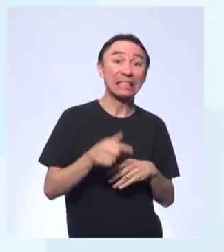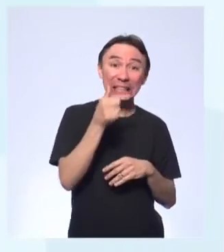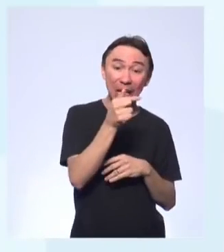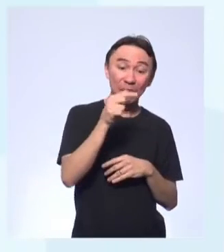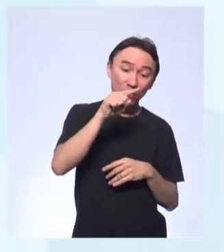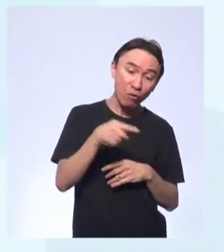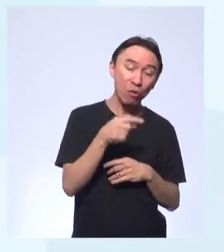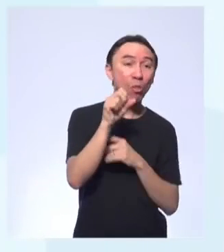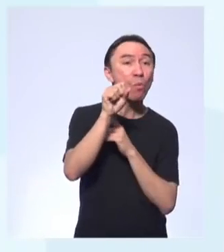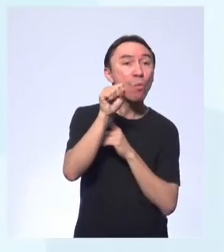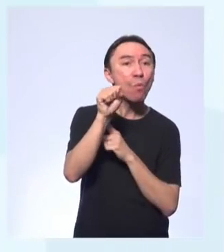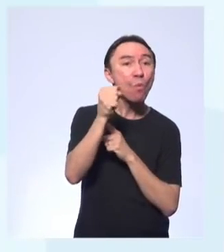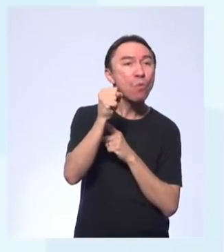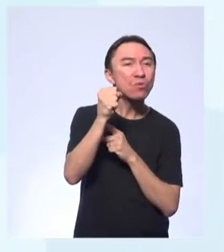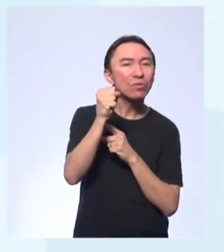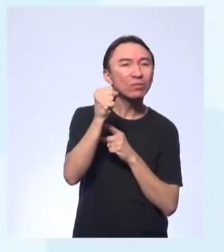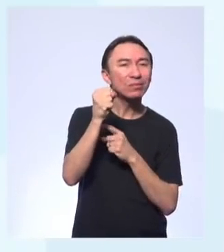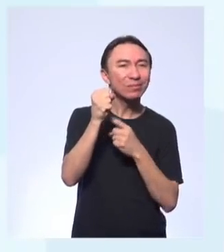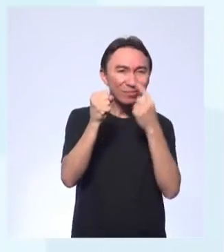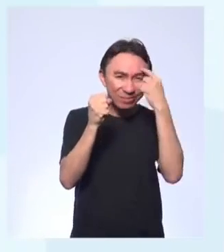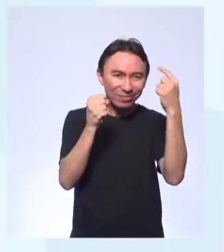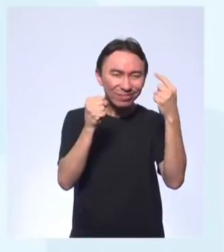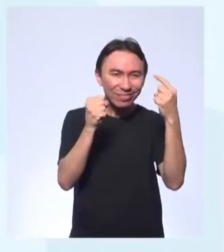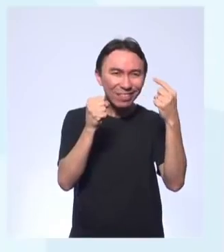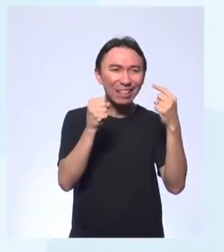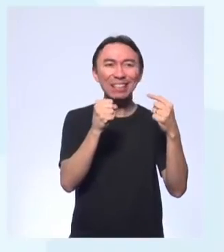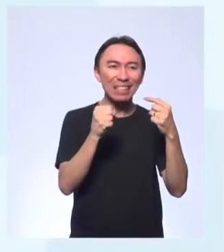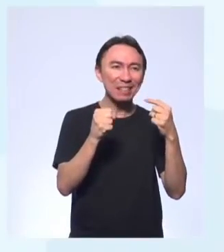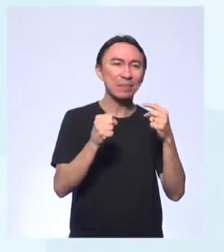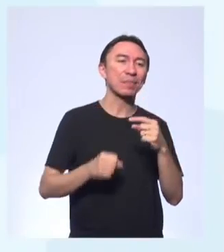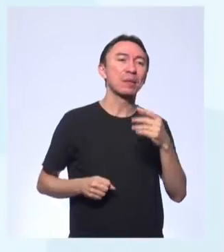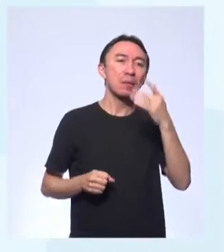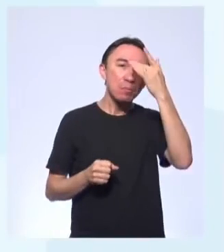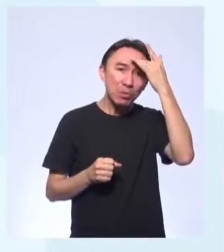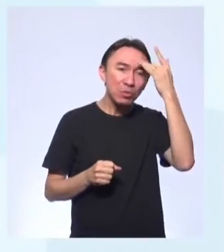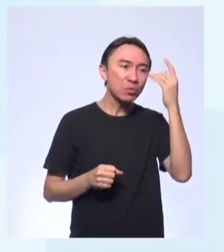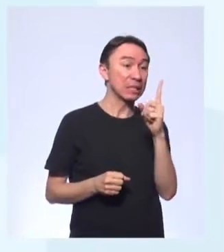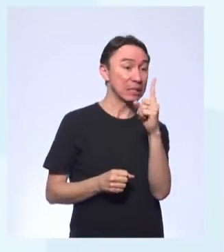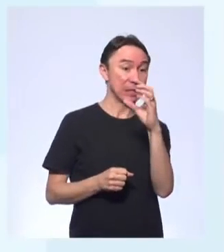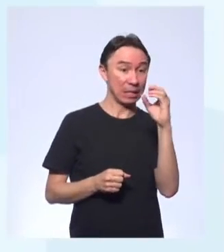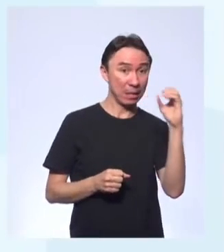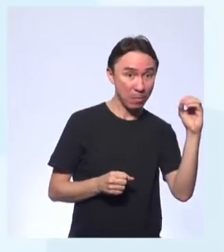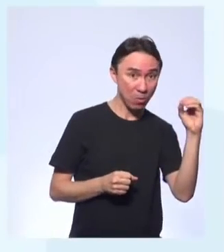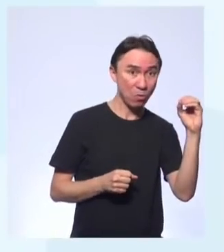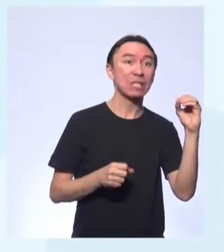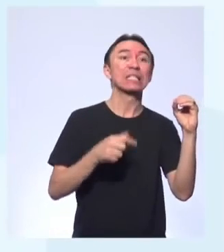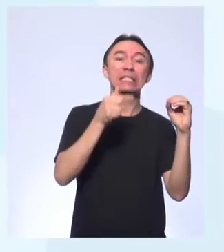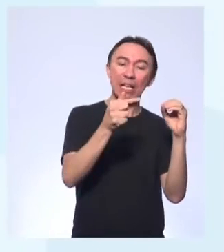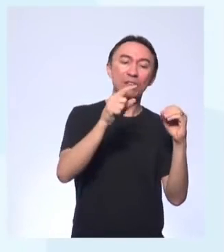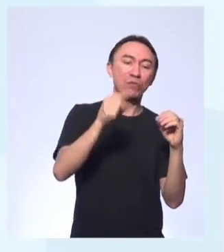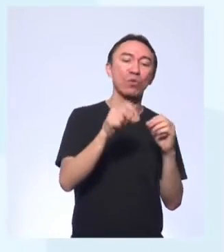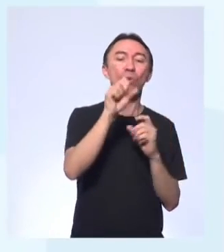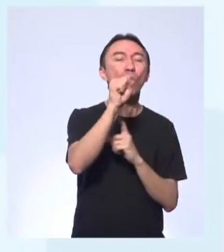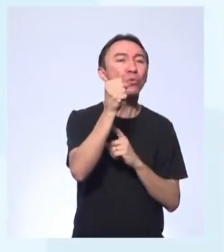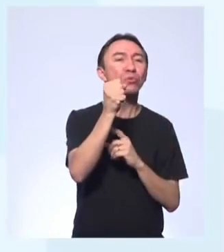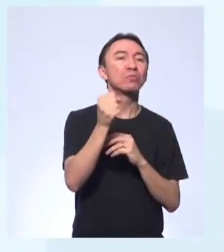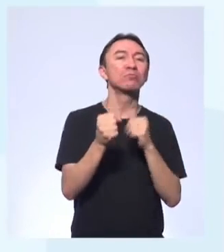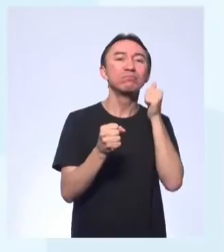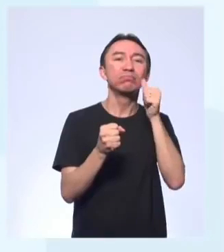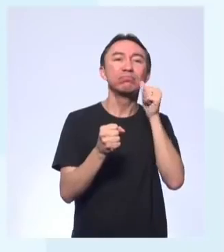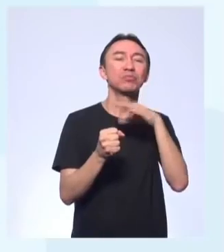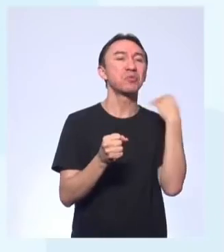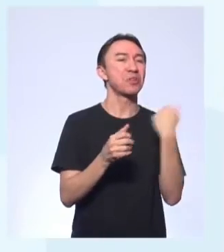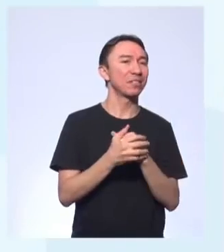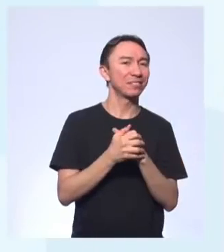indivíduos, né, a cada 100 mil habitantes aí em mulheres morrem. Em contrapartida, olha a